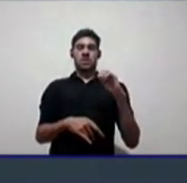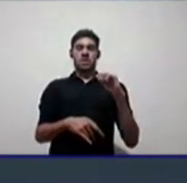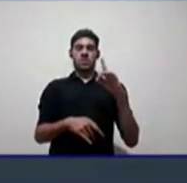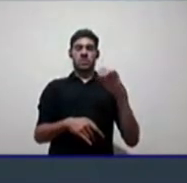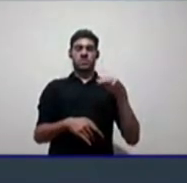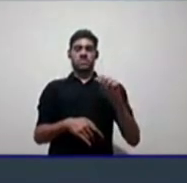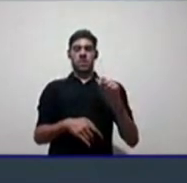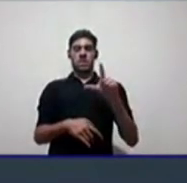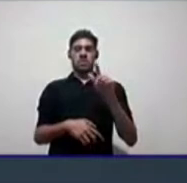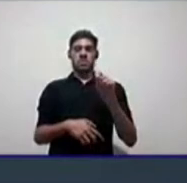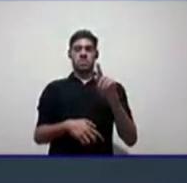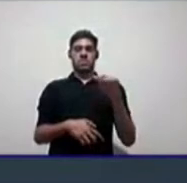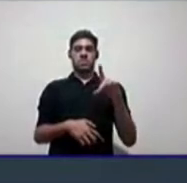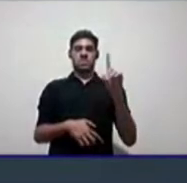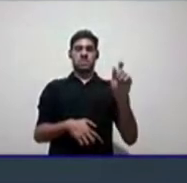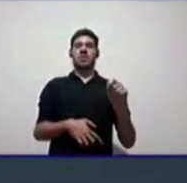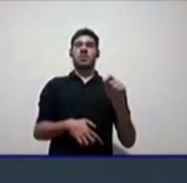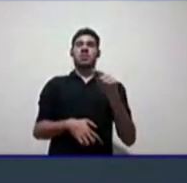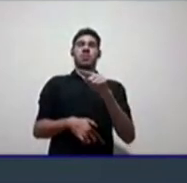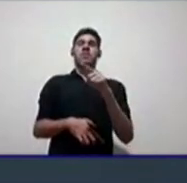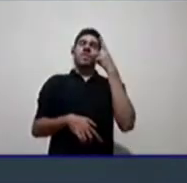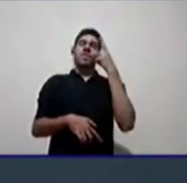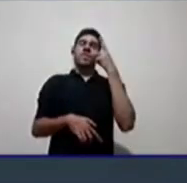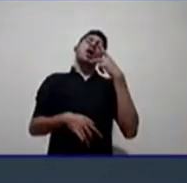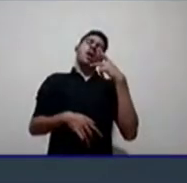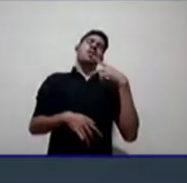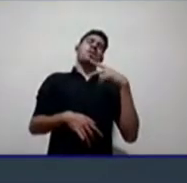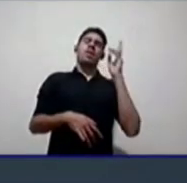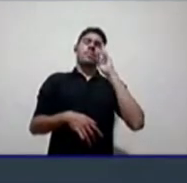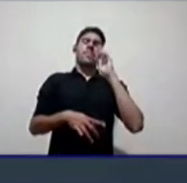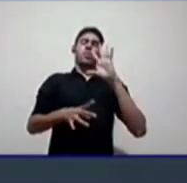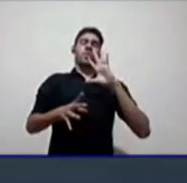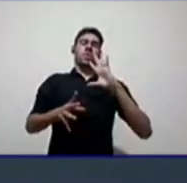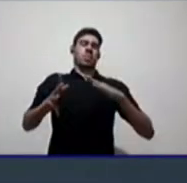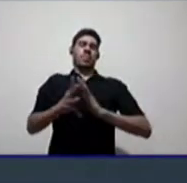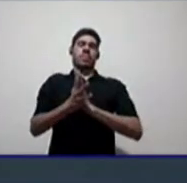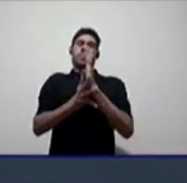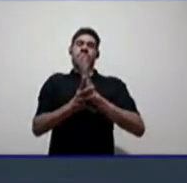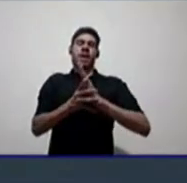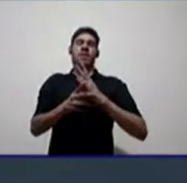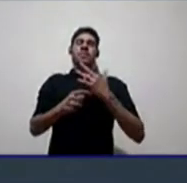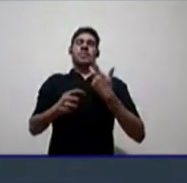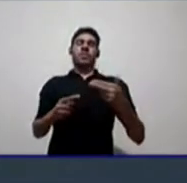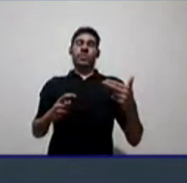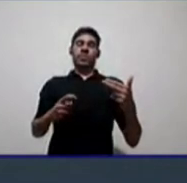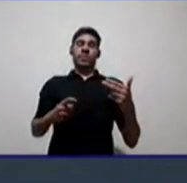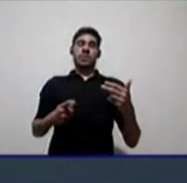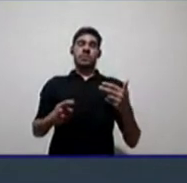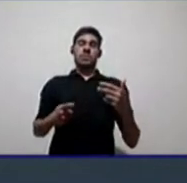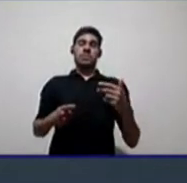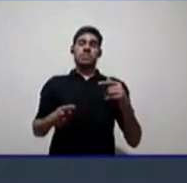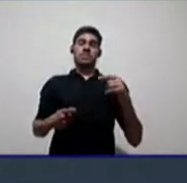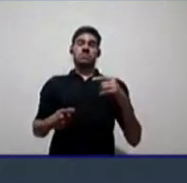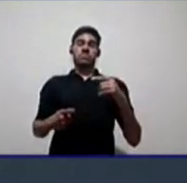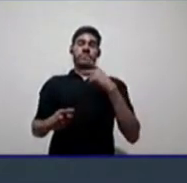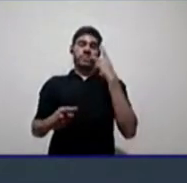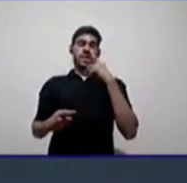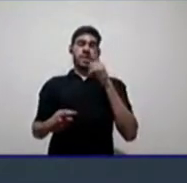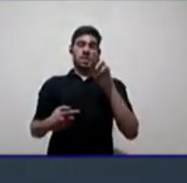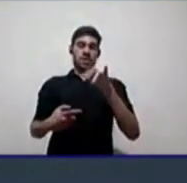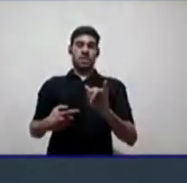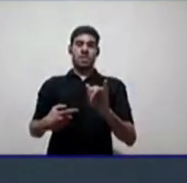Quanto a esse apontamento, cumpre salientar que não houve nenhuma evidência ou alegação por parte da GREI de que